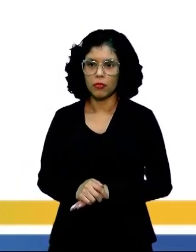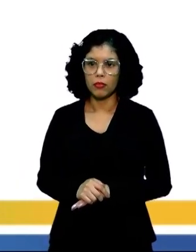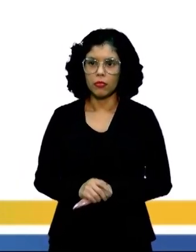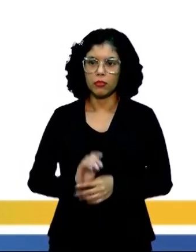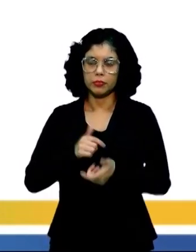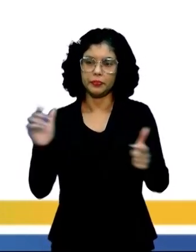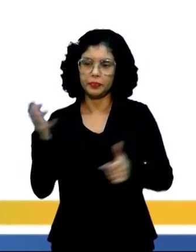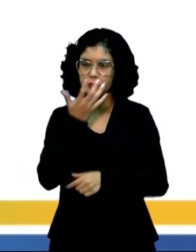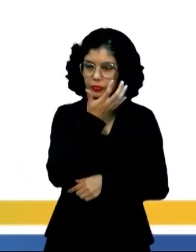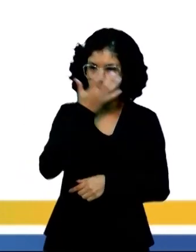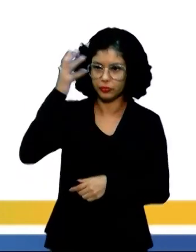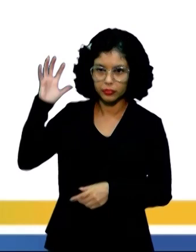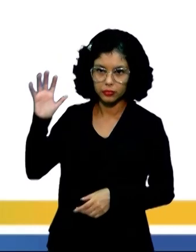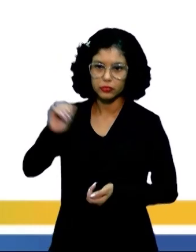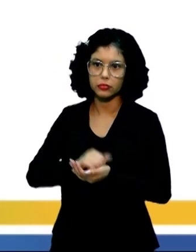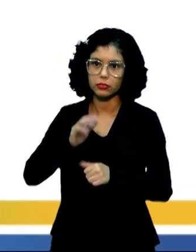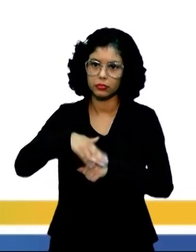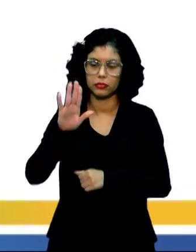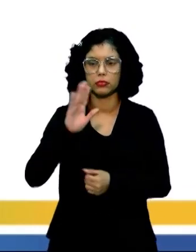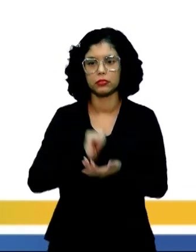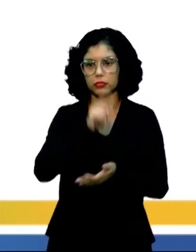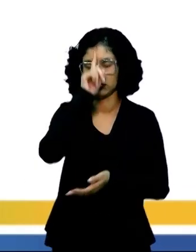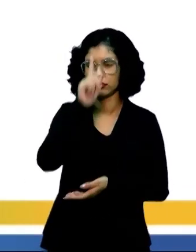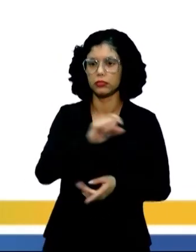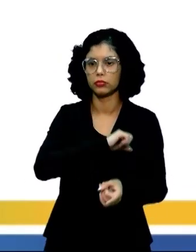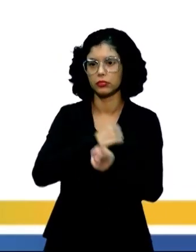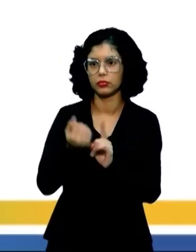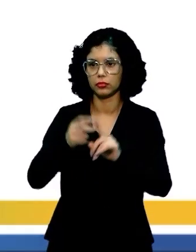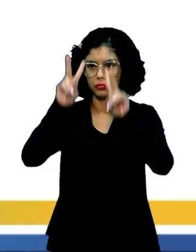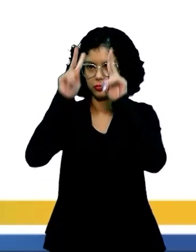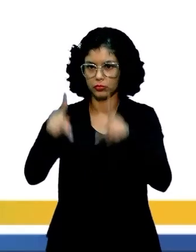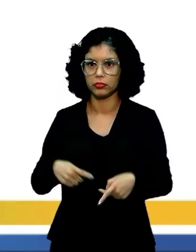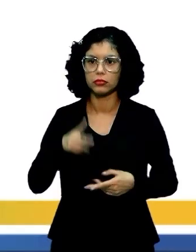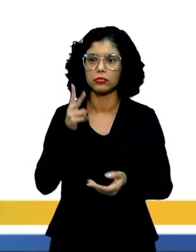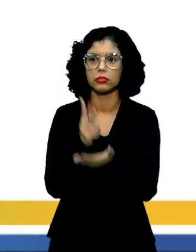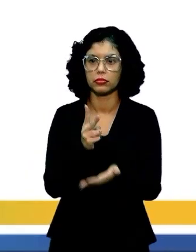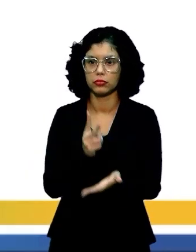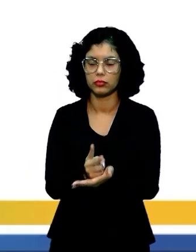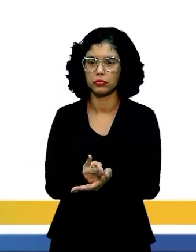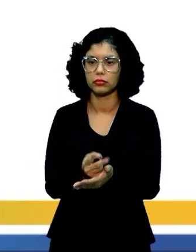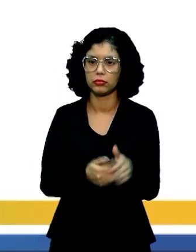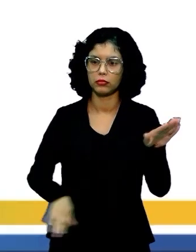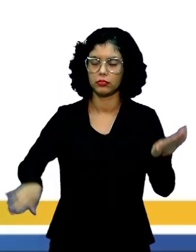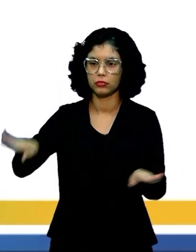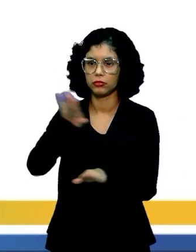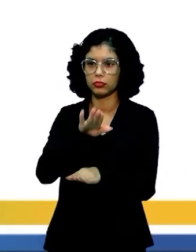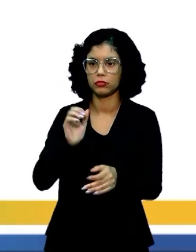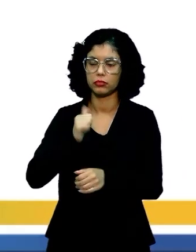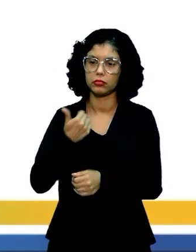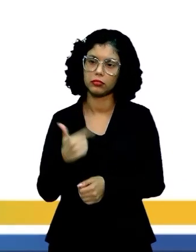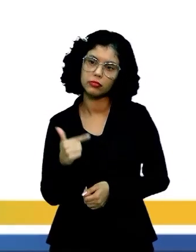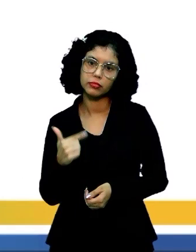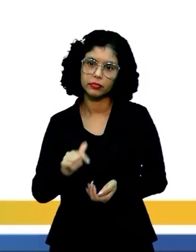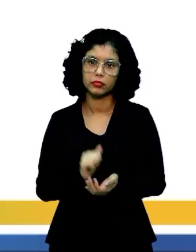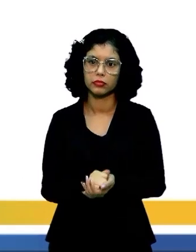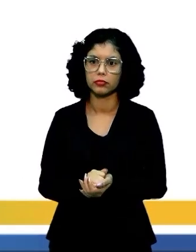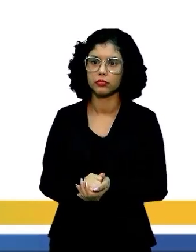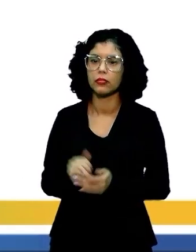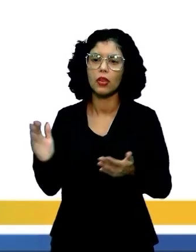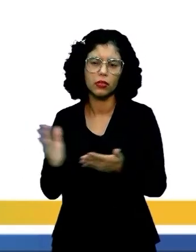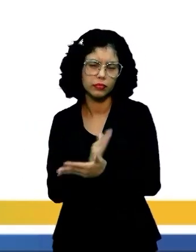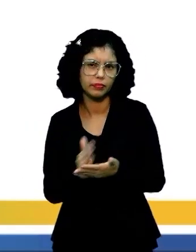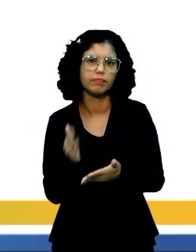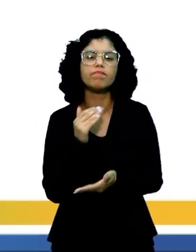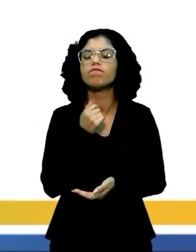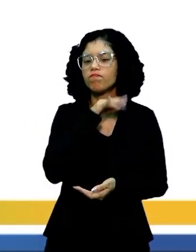Era grotesca tal máscara, mas a ordem social e humana nem sempre se alcança sem o grotesco